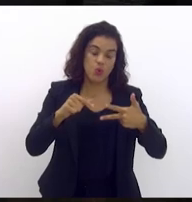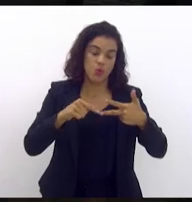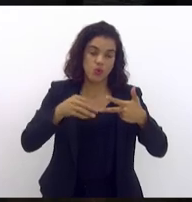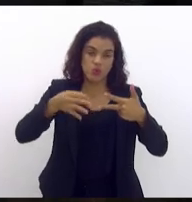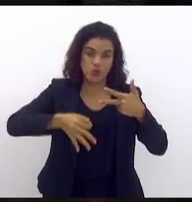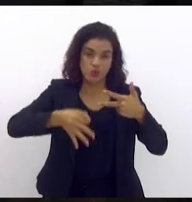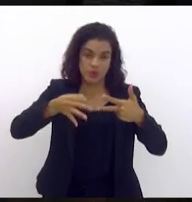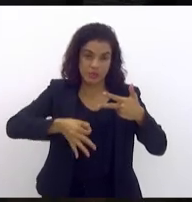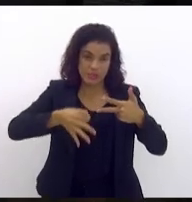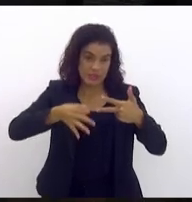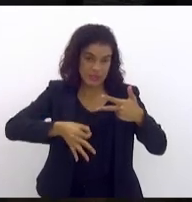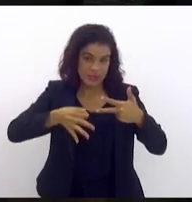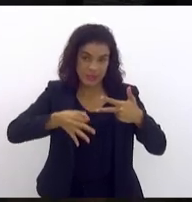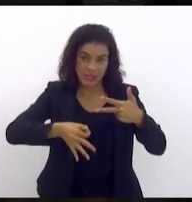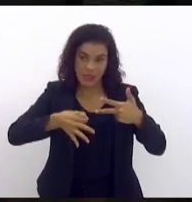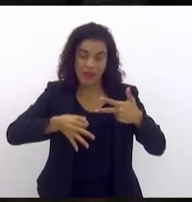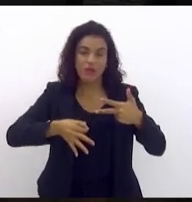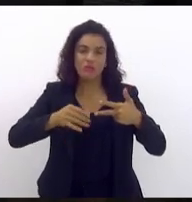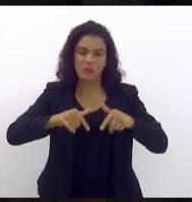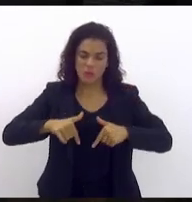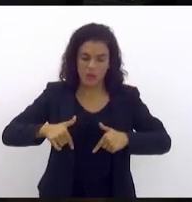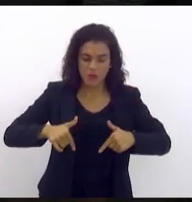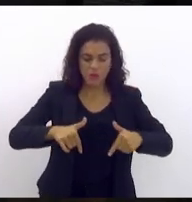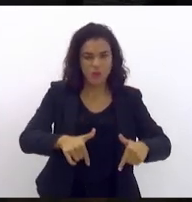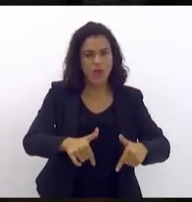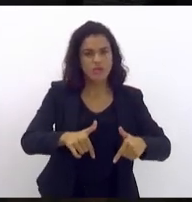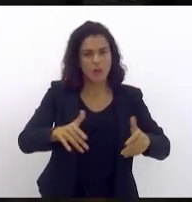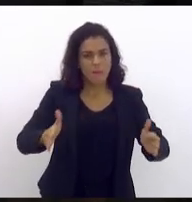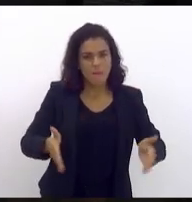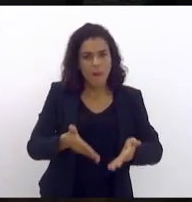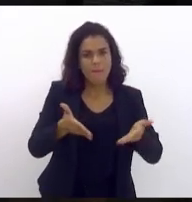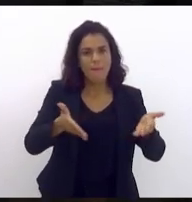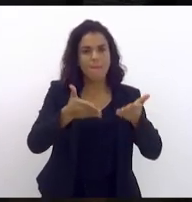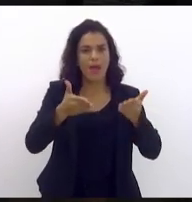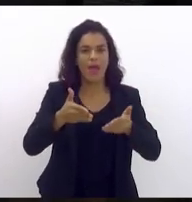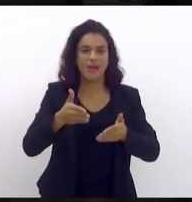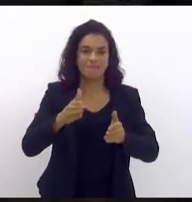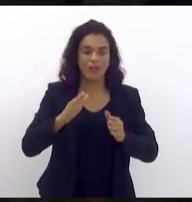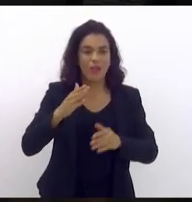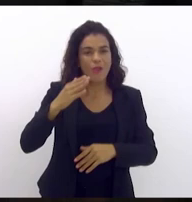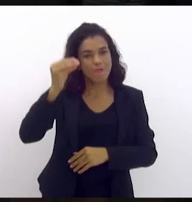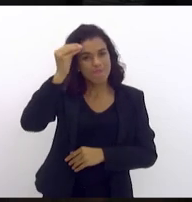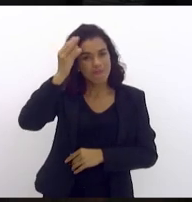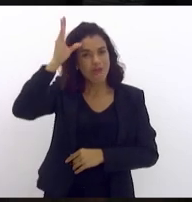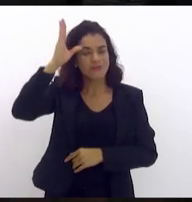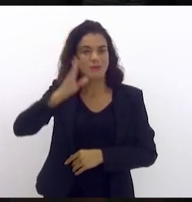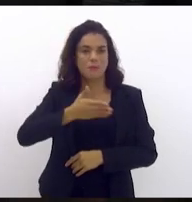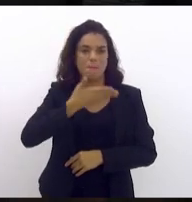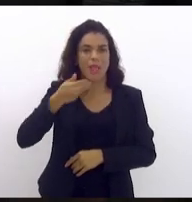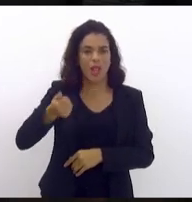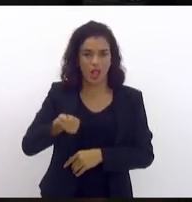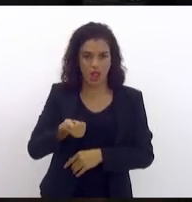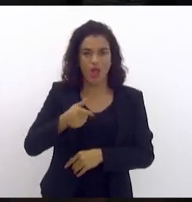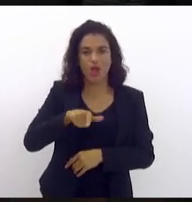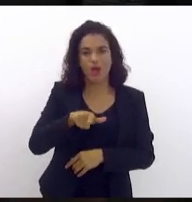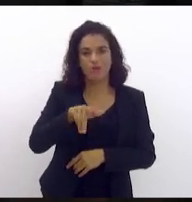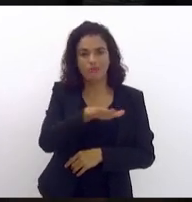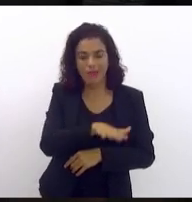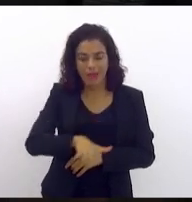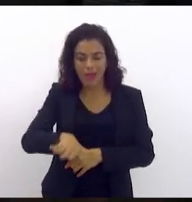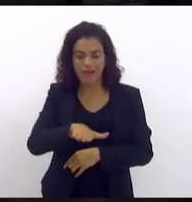uma atuação muito mais proativa nas pautas de infância e juventude aqui representado pela Dra Lorena